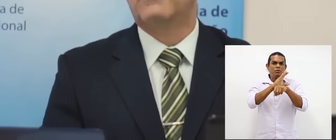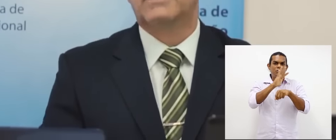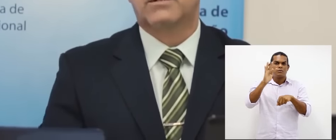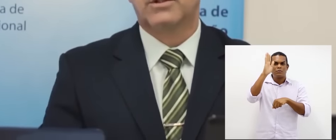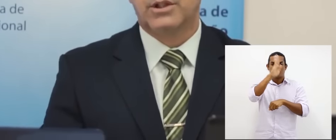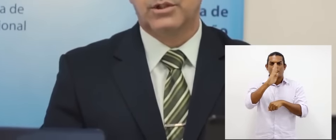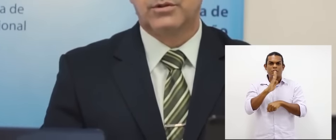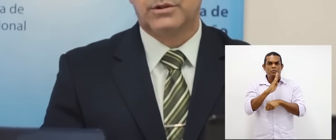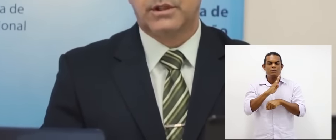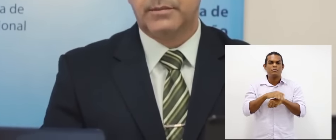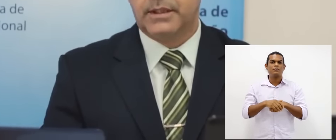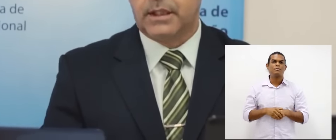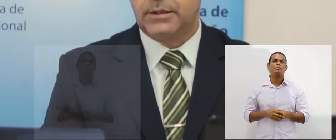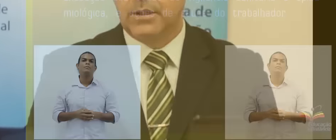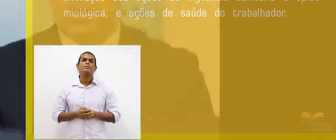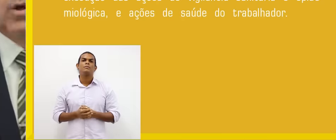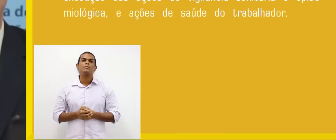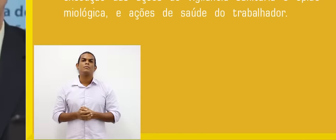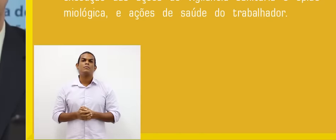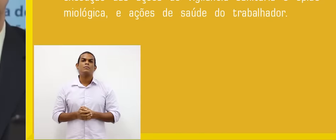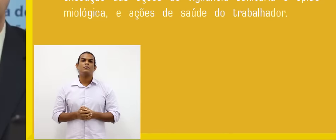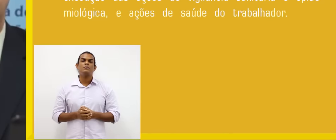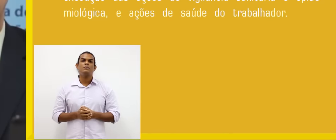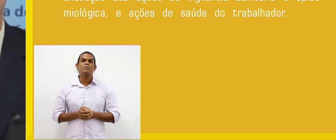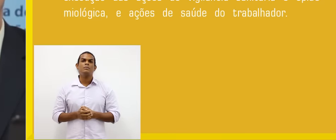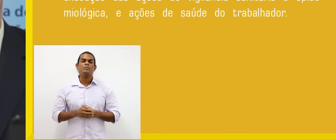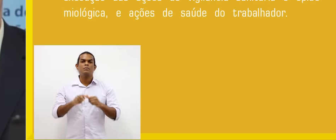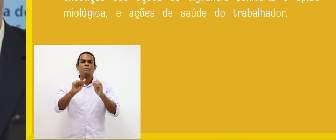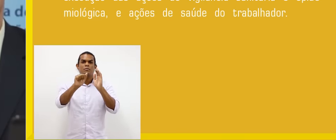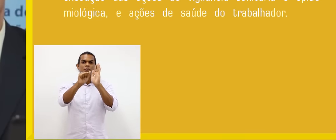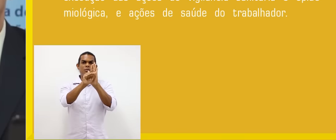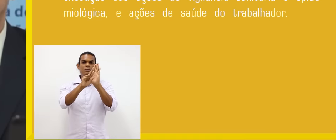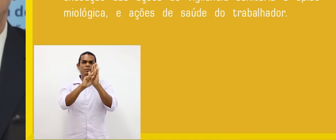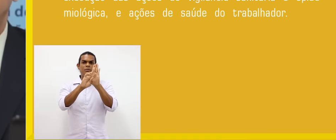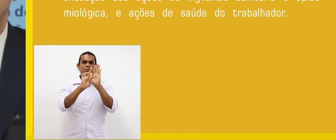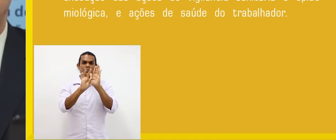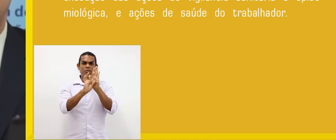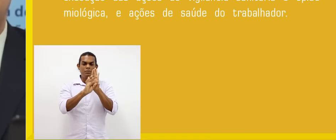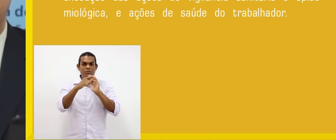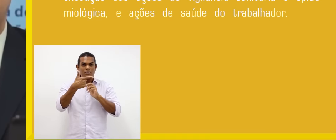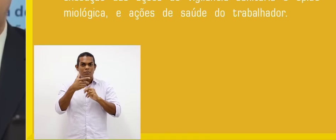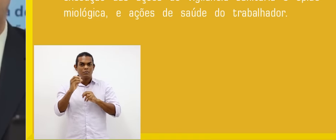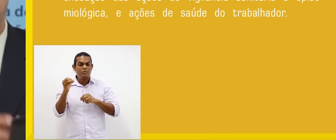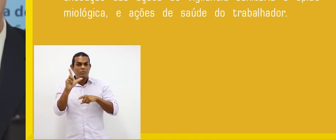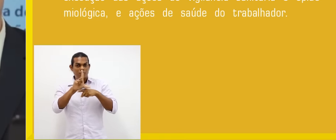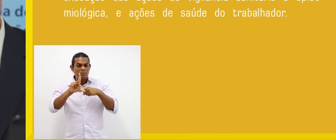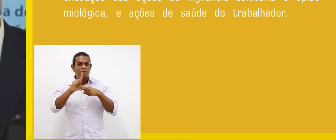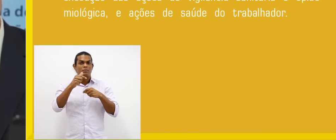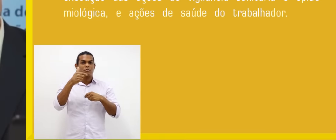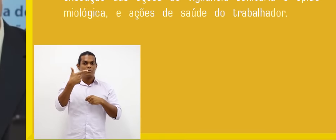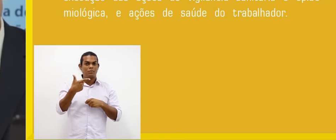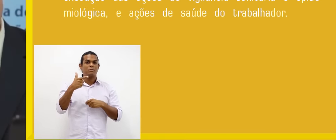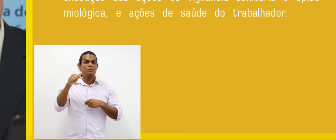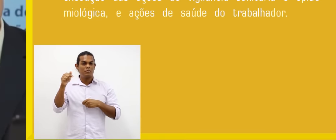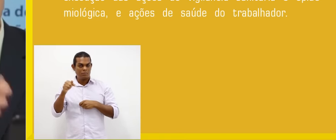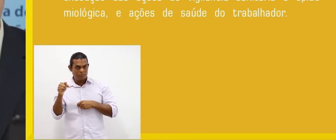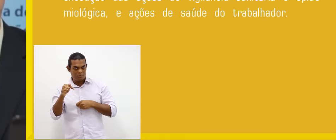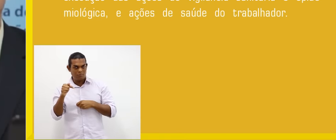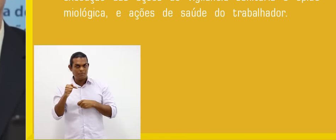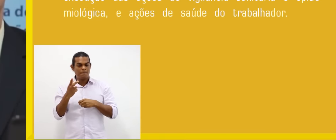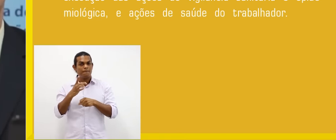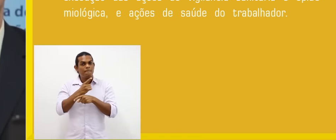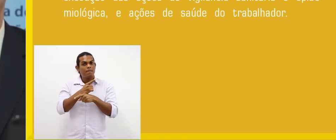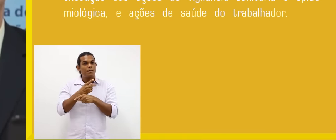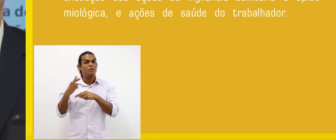esta prevenção de riscos ambientais. Logo no artigo 200, no inciso 2 e 7, afirma que compete